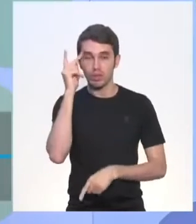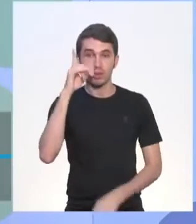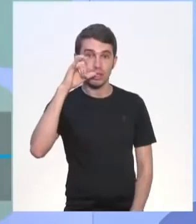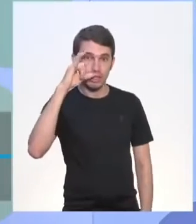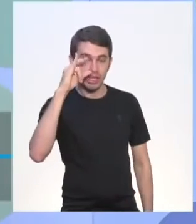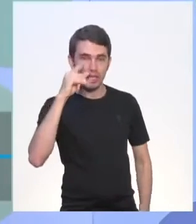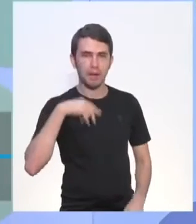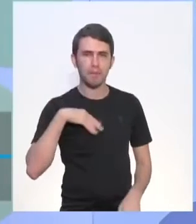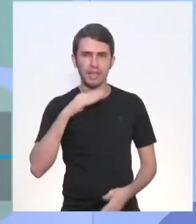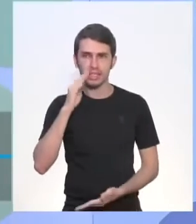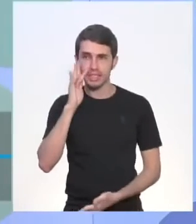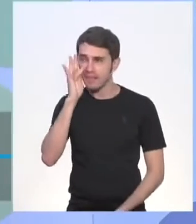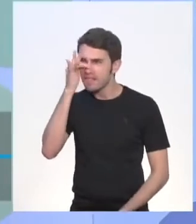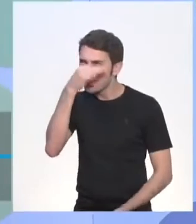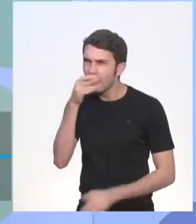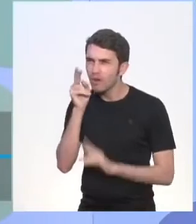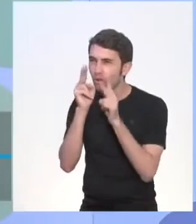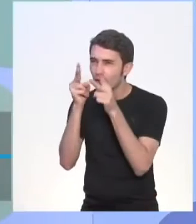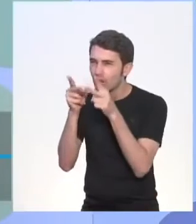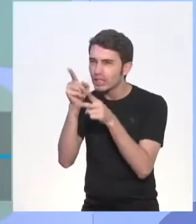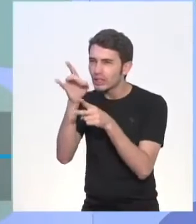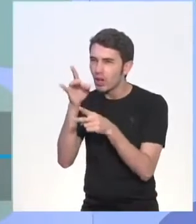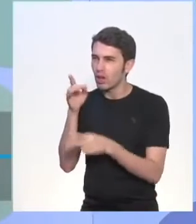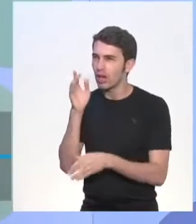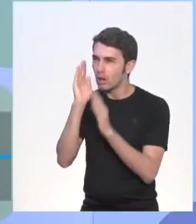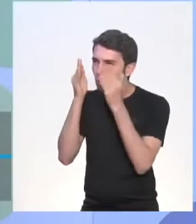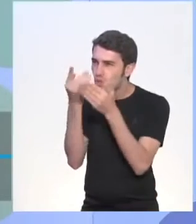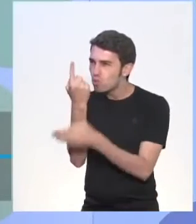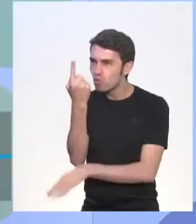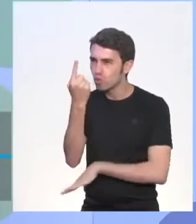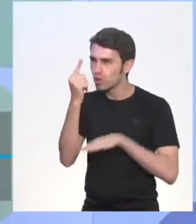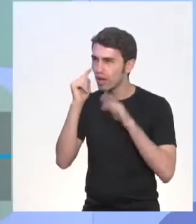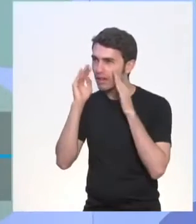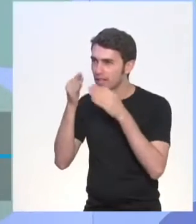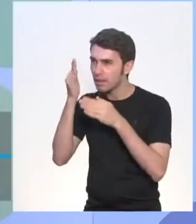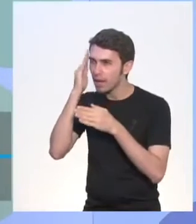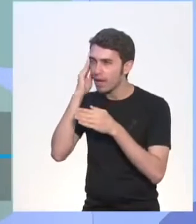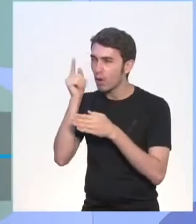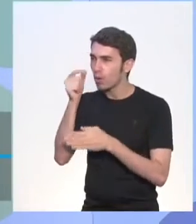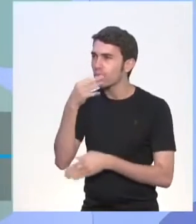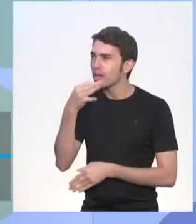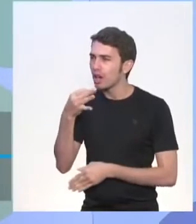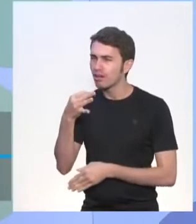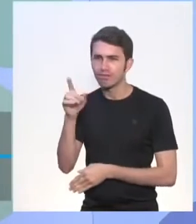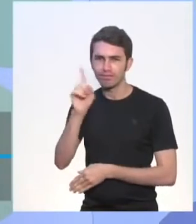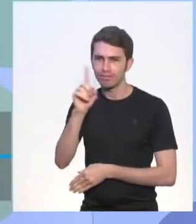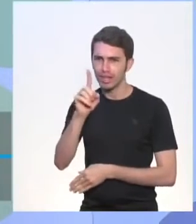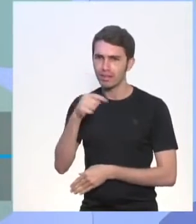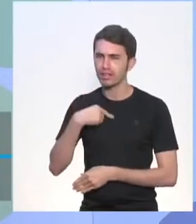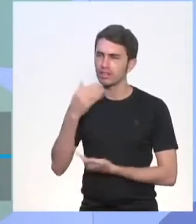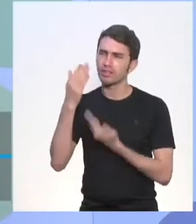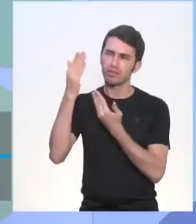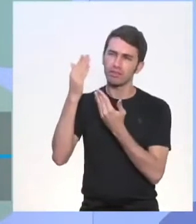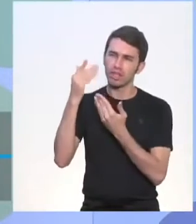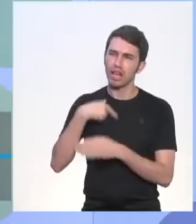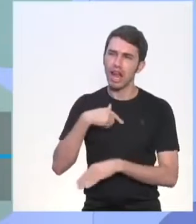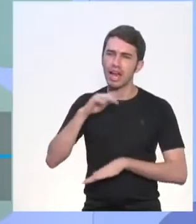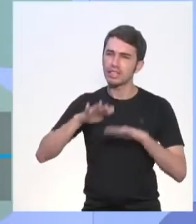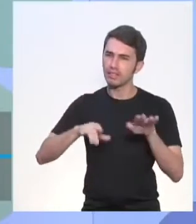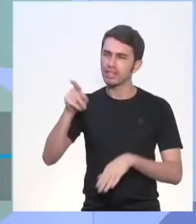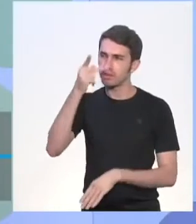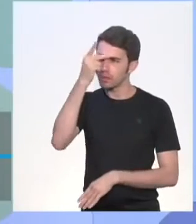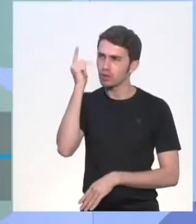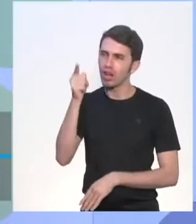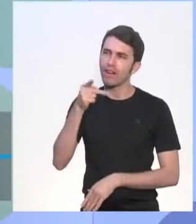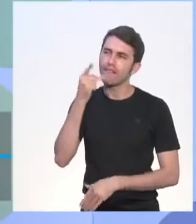não seja muito fiel, sabe, fanático, seja uma pessoa sempre muito crítica, cética, mesmo que seja uma pessoa que você confia, que geralmente sempre